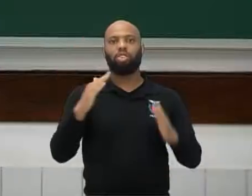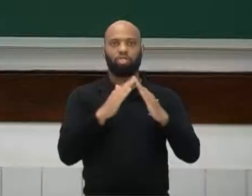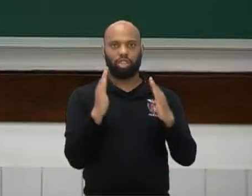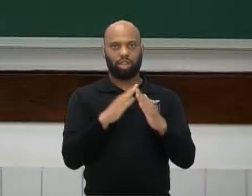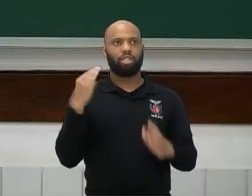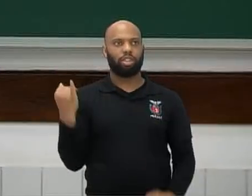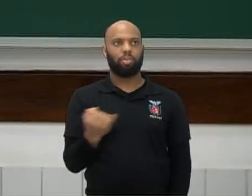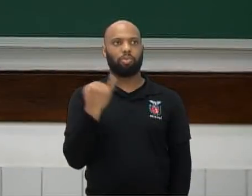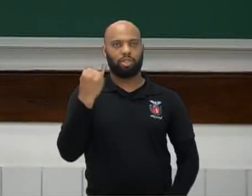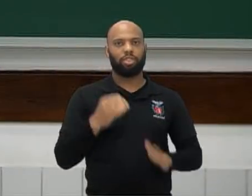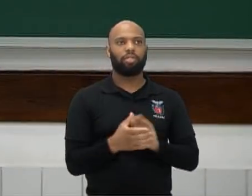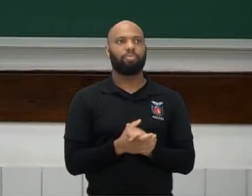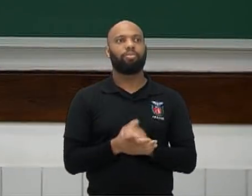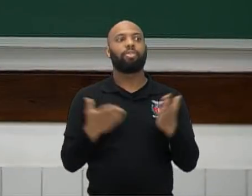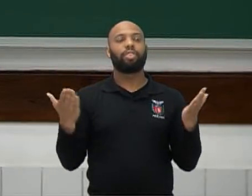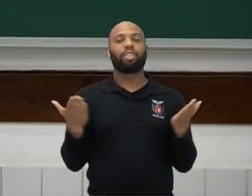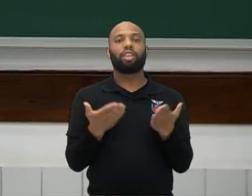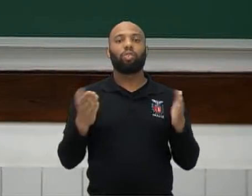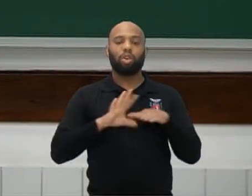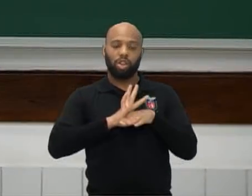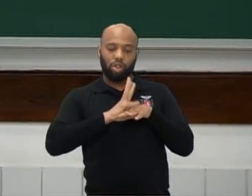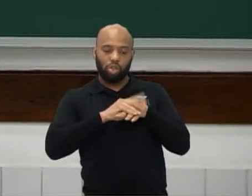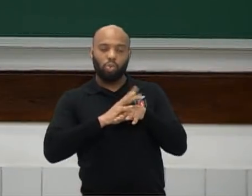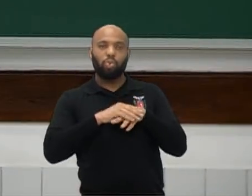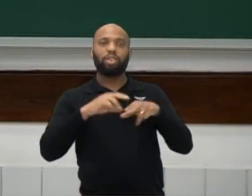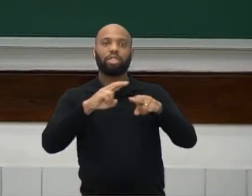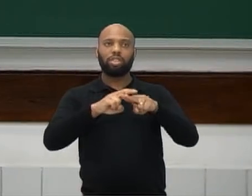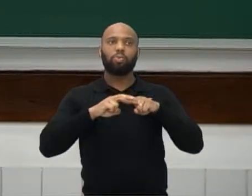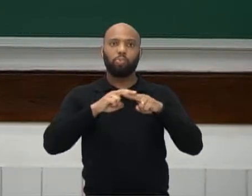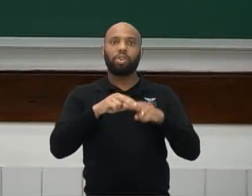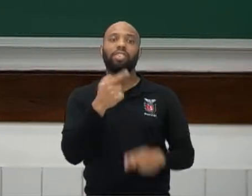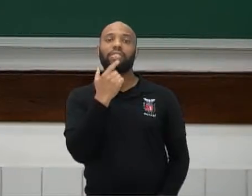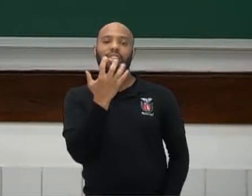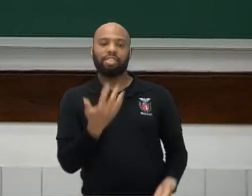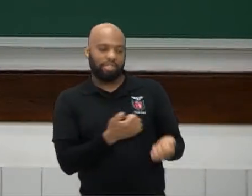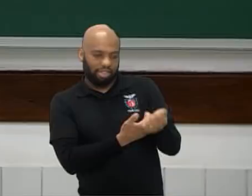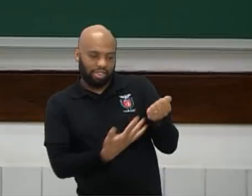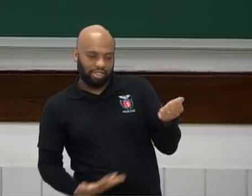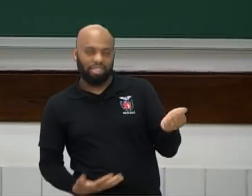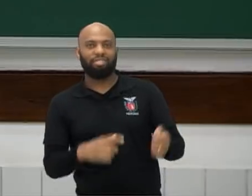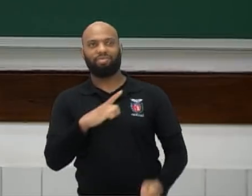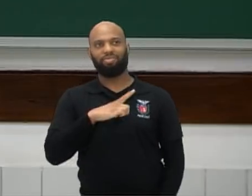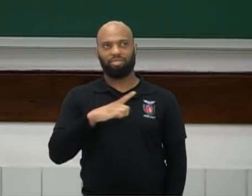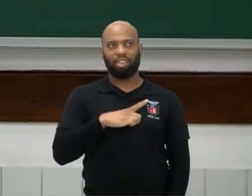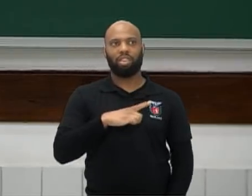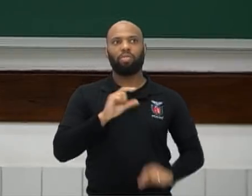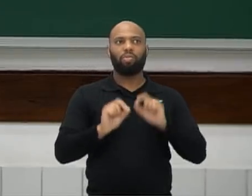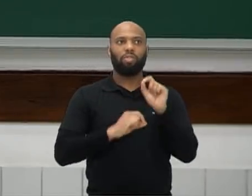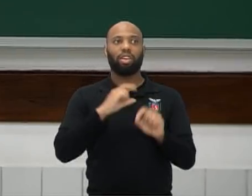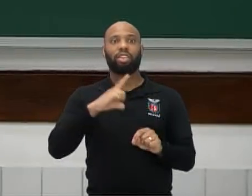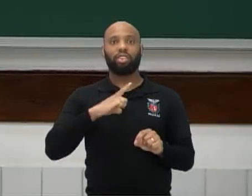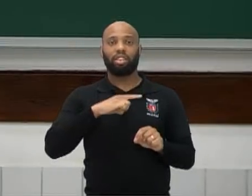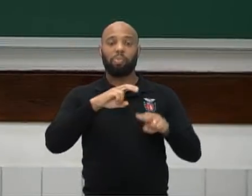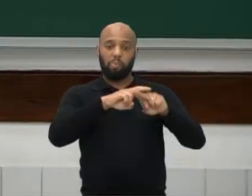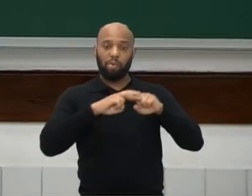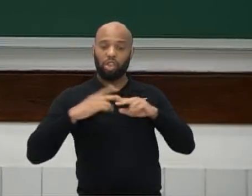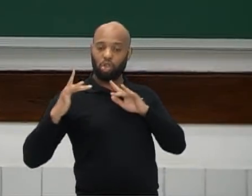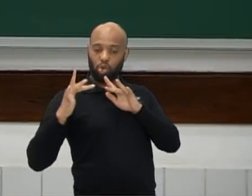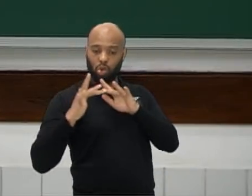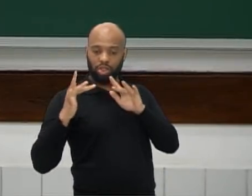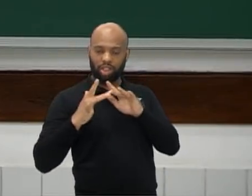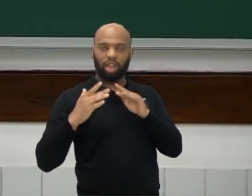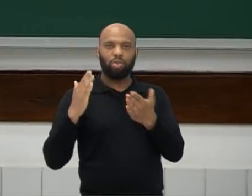bom. Doenças transmitidas pelo sangue contaminado. E aí a gente tem aquelas que são transmitidas pelo contato